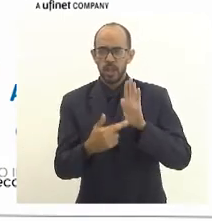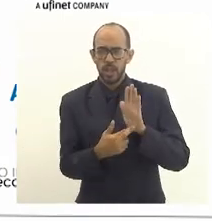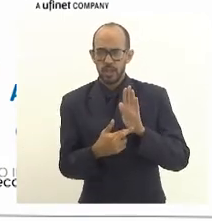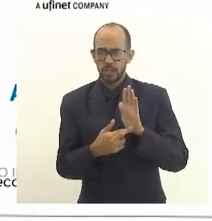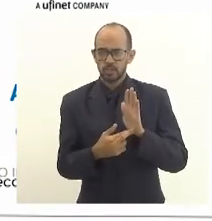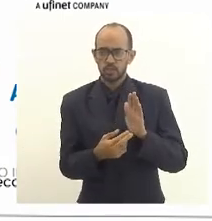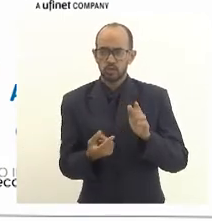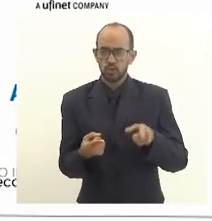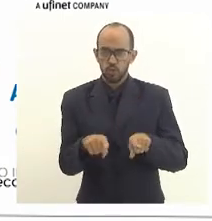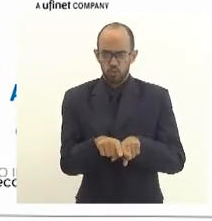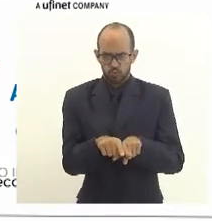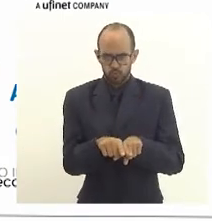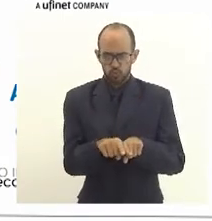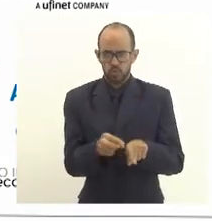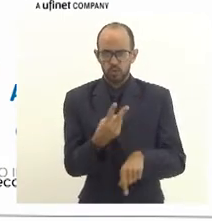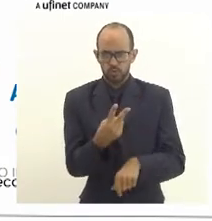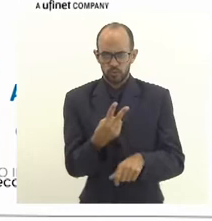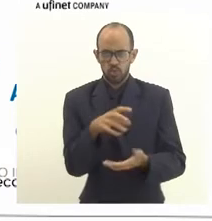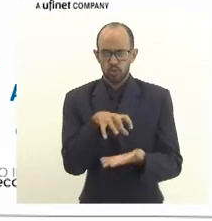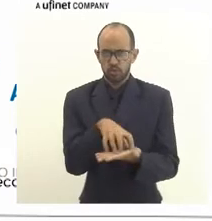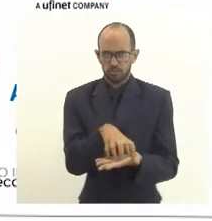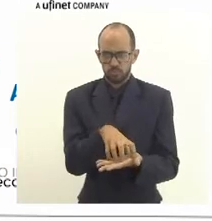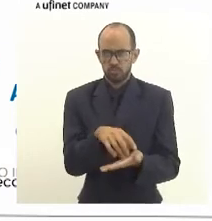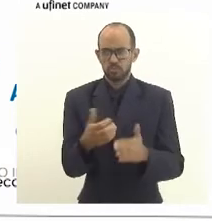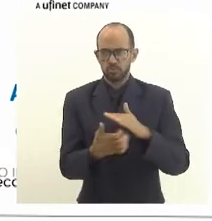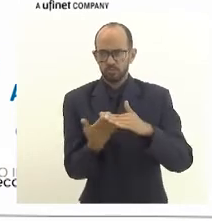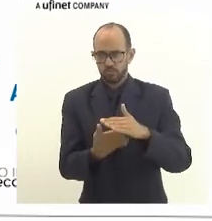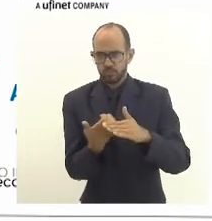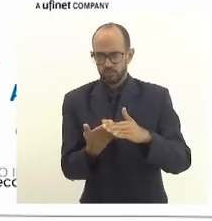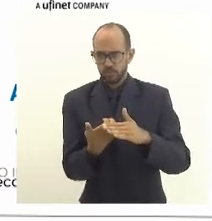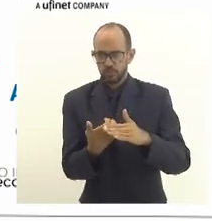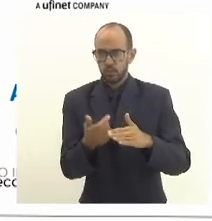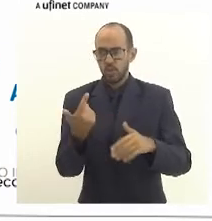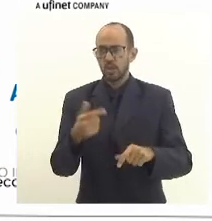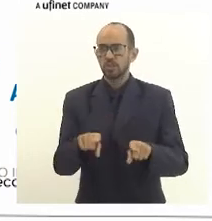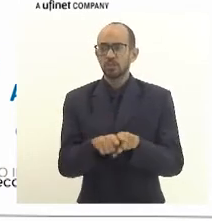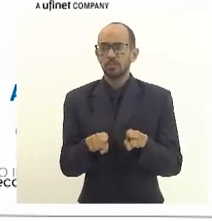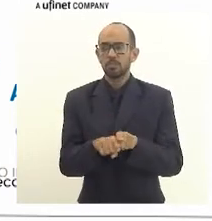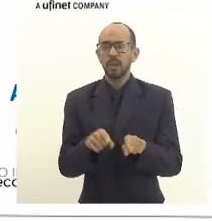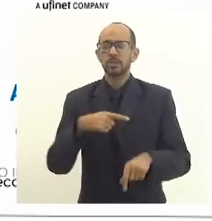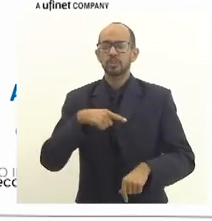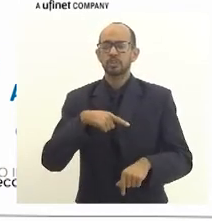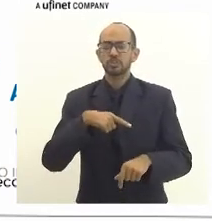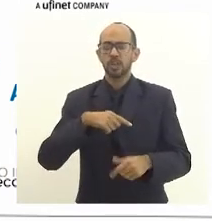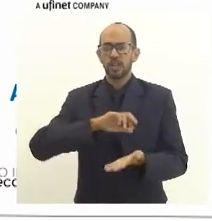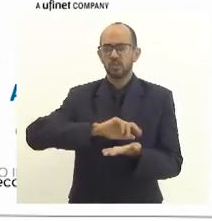duas agências, as quais a gente tem que atender. Do outro lado, a gente tem as operadoras,